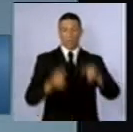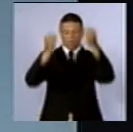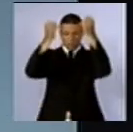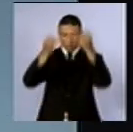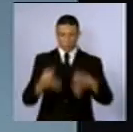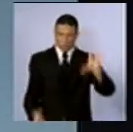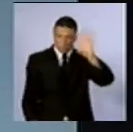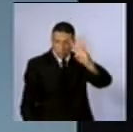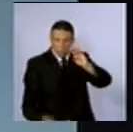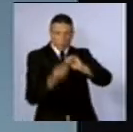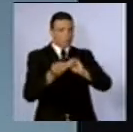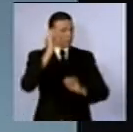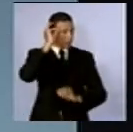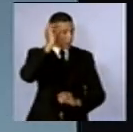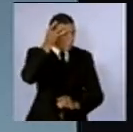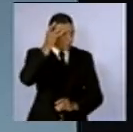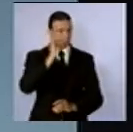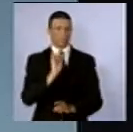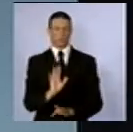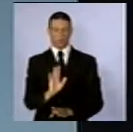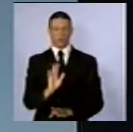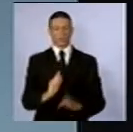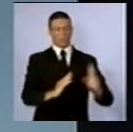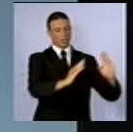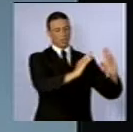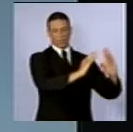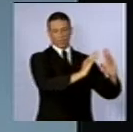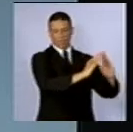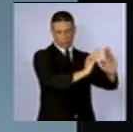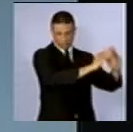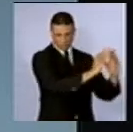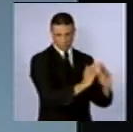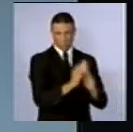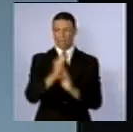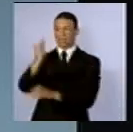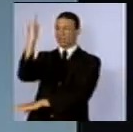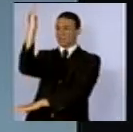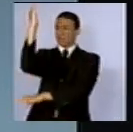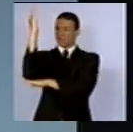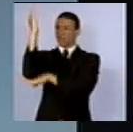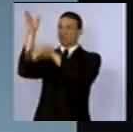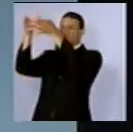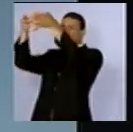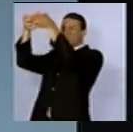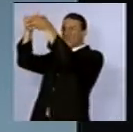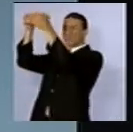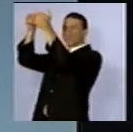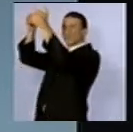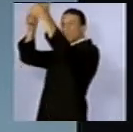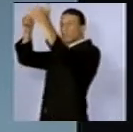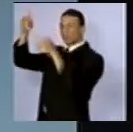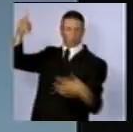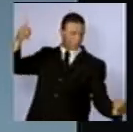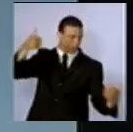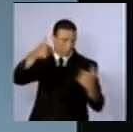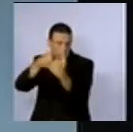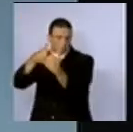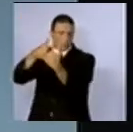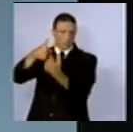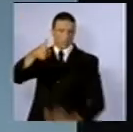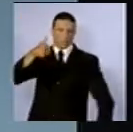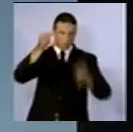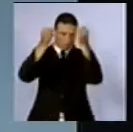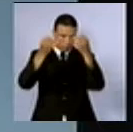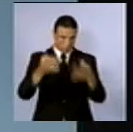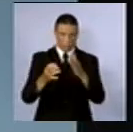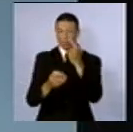exposição a Campos magnéticos pela distância das residências de linha de transmissão aqui na na transparência nós temos